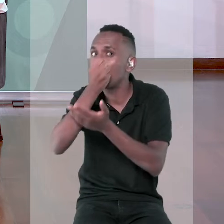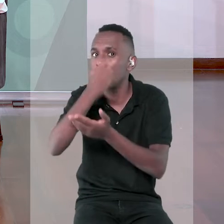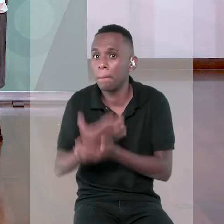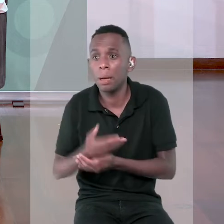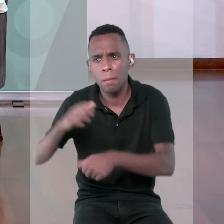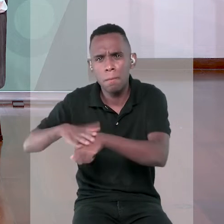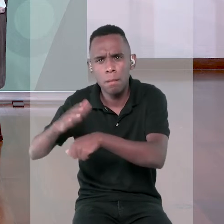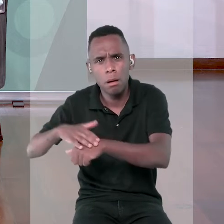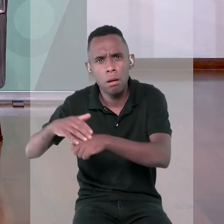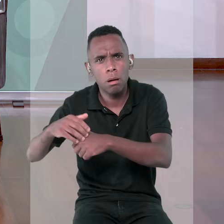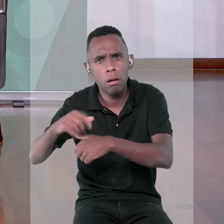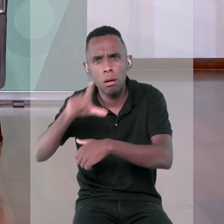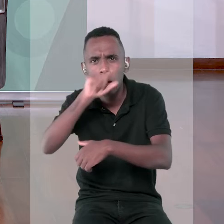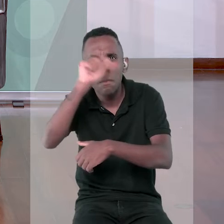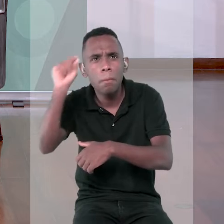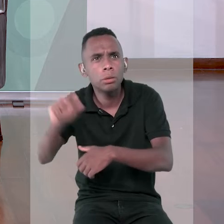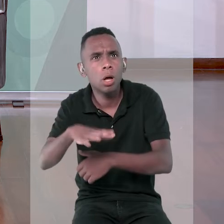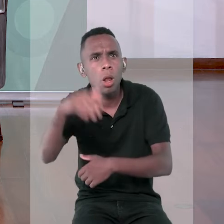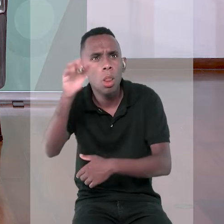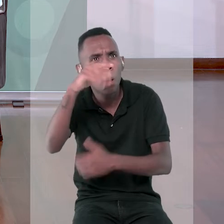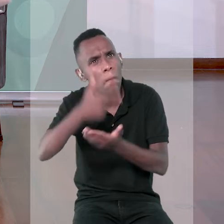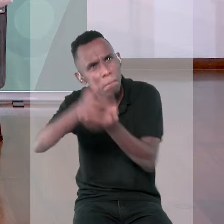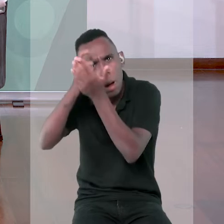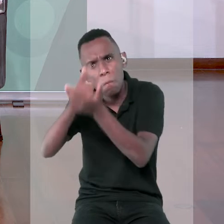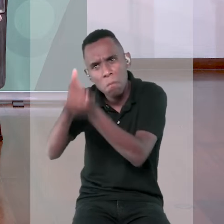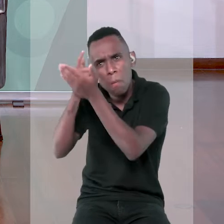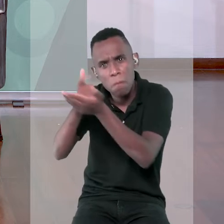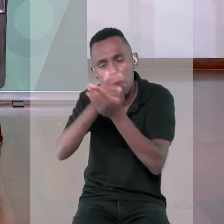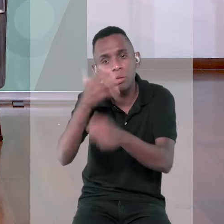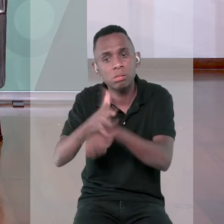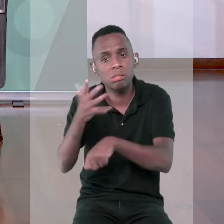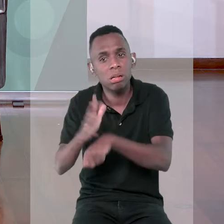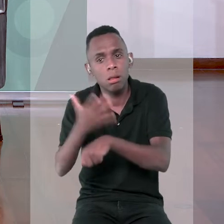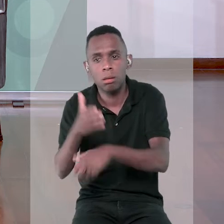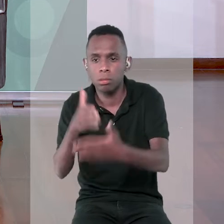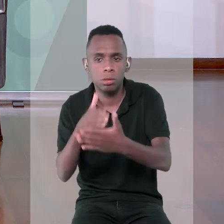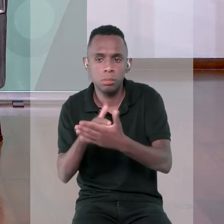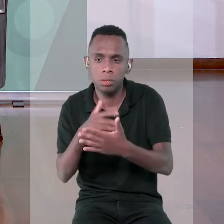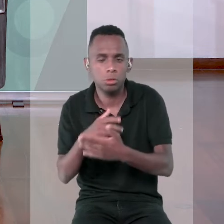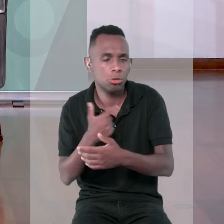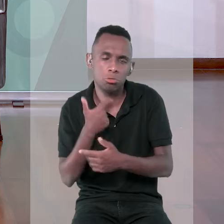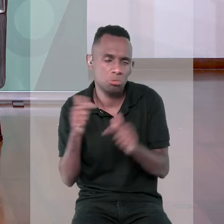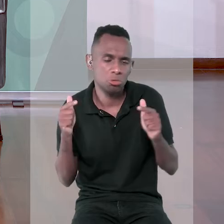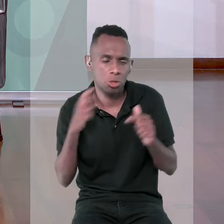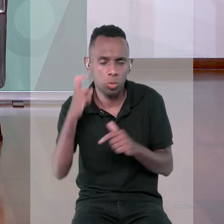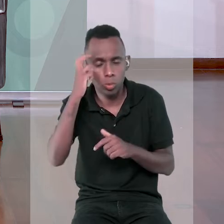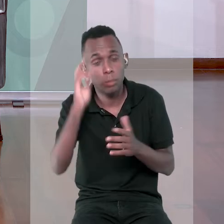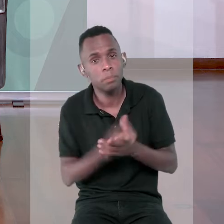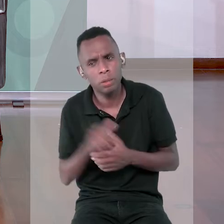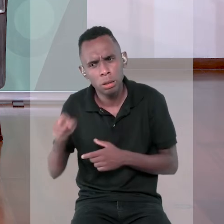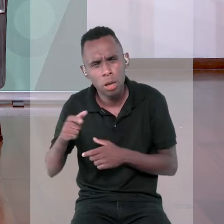de passarinheira, porque o alvo era os passarinhos na época, né? Não tinha essa restrição, culturalmente era aceito. E ela vira uma espécie